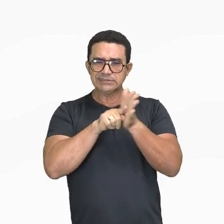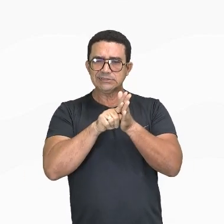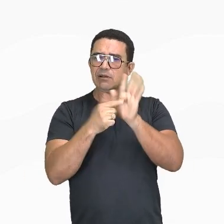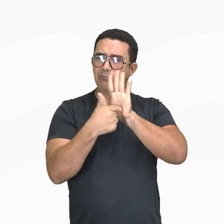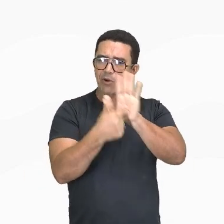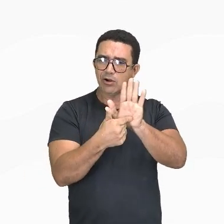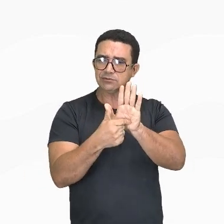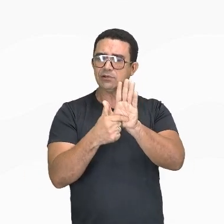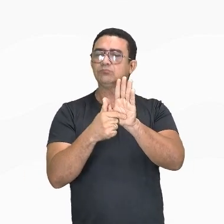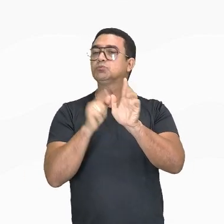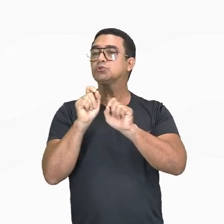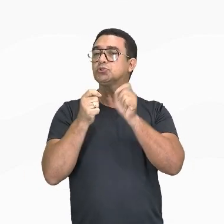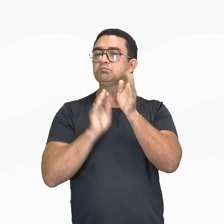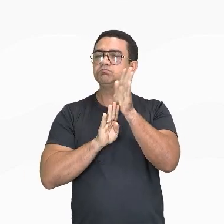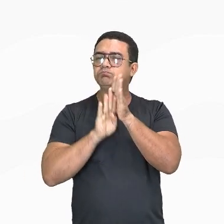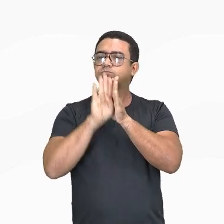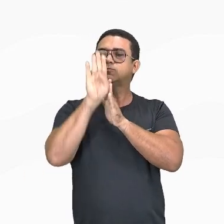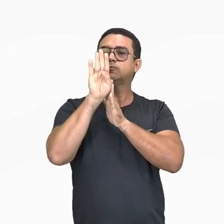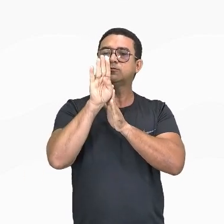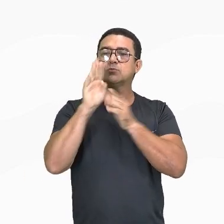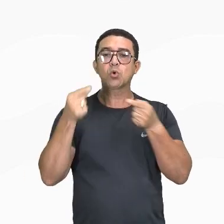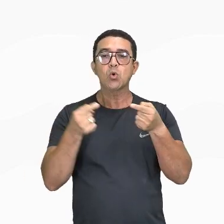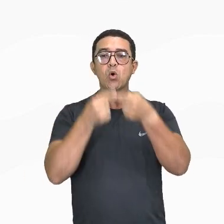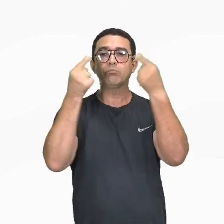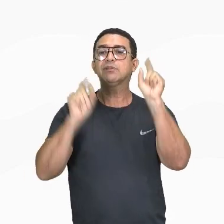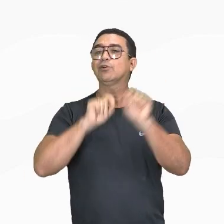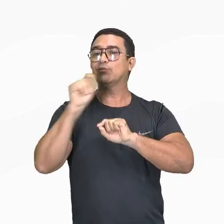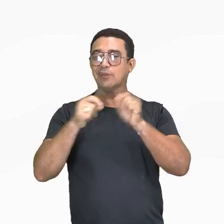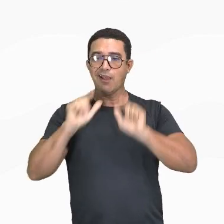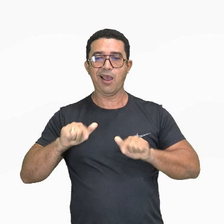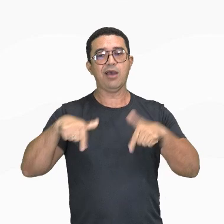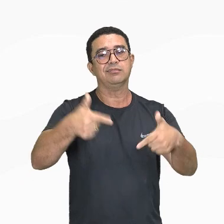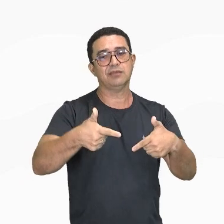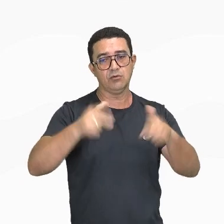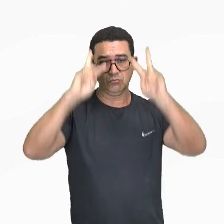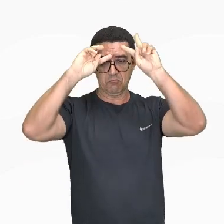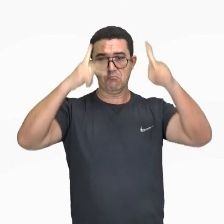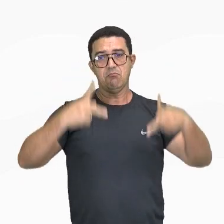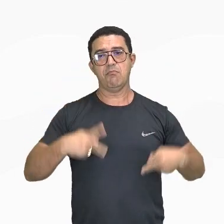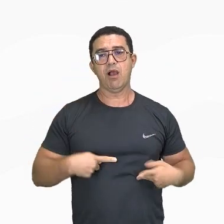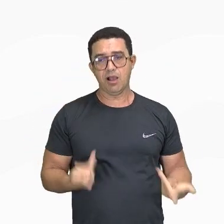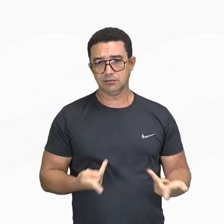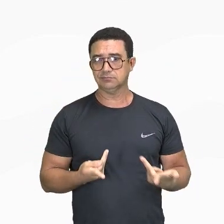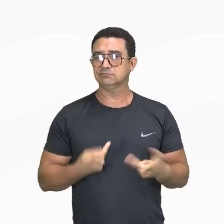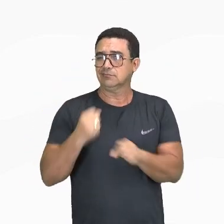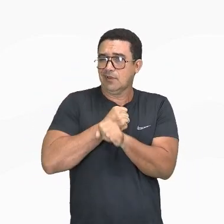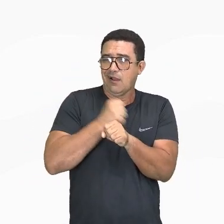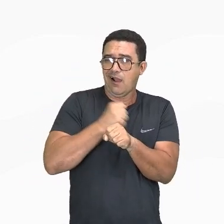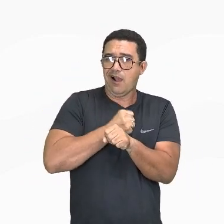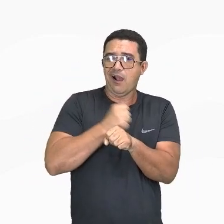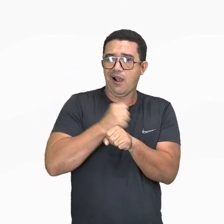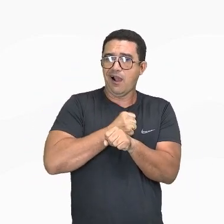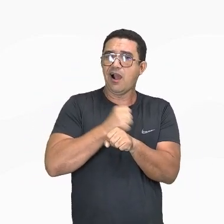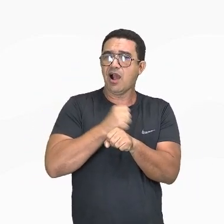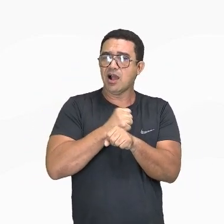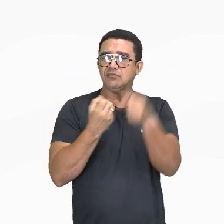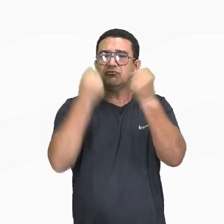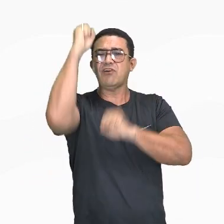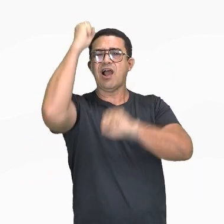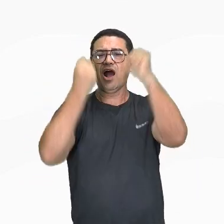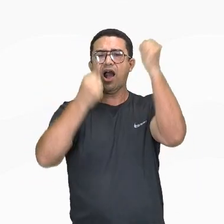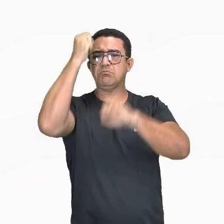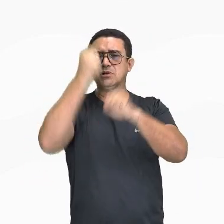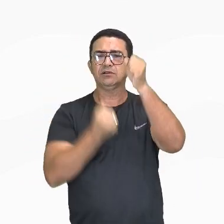esse aumento está muito relacionado à ação do ser humano, que ao longo dos anos aumentou suas emissões de gases do efeito